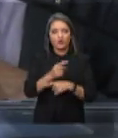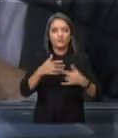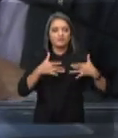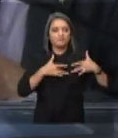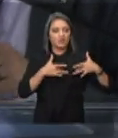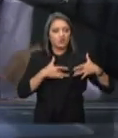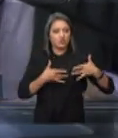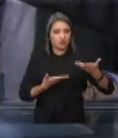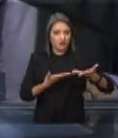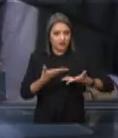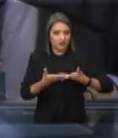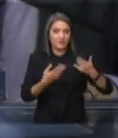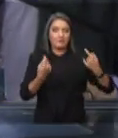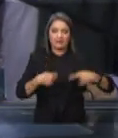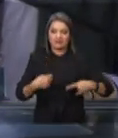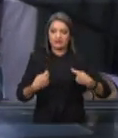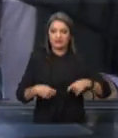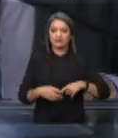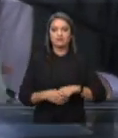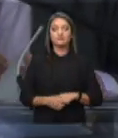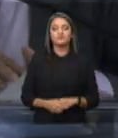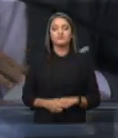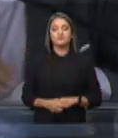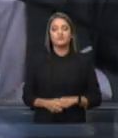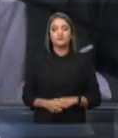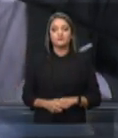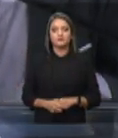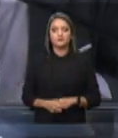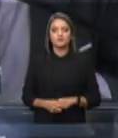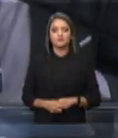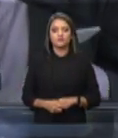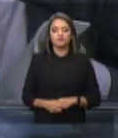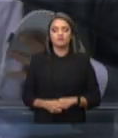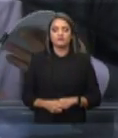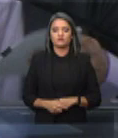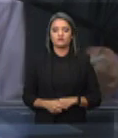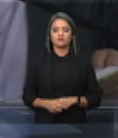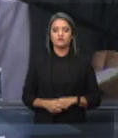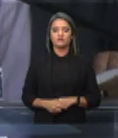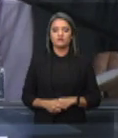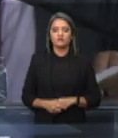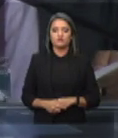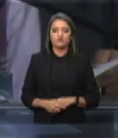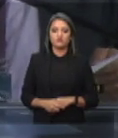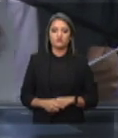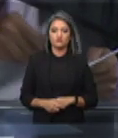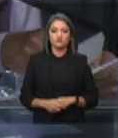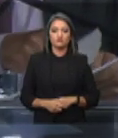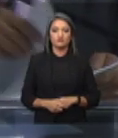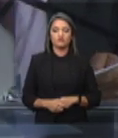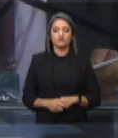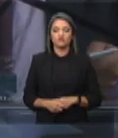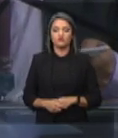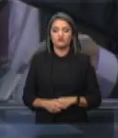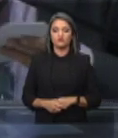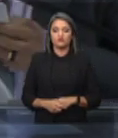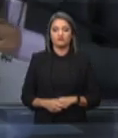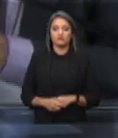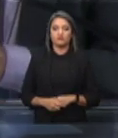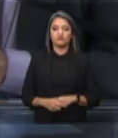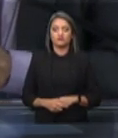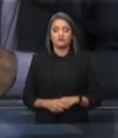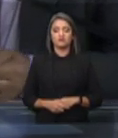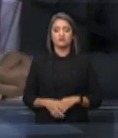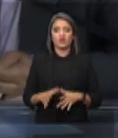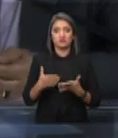com os irmãos e irmãs de rua eu quero iniciar aqui parece uma uma citação